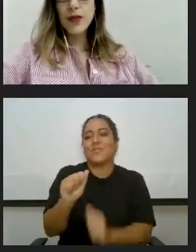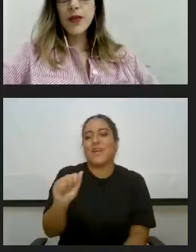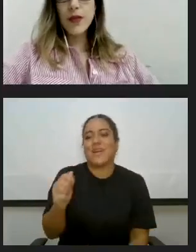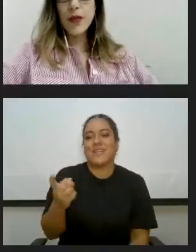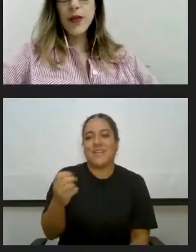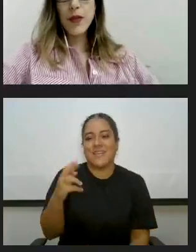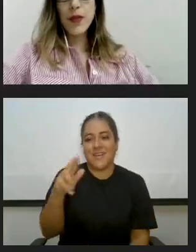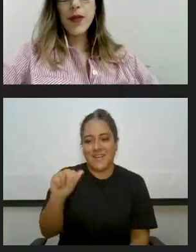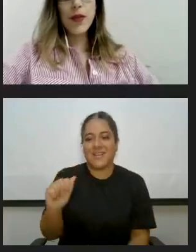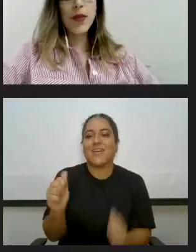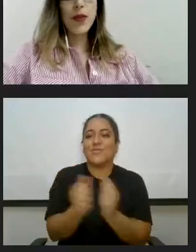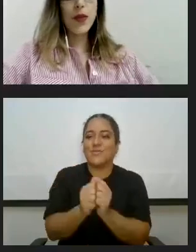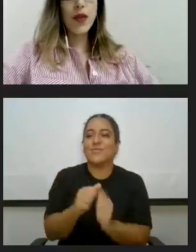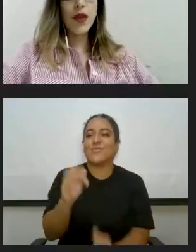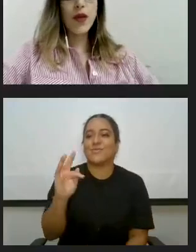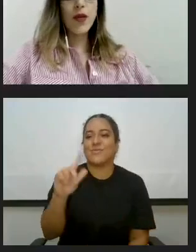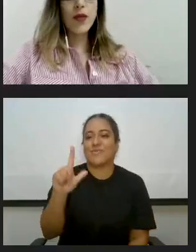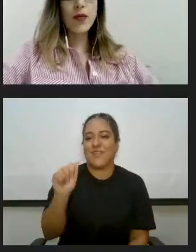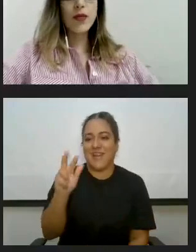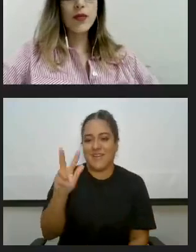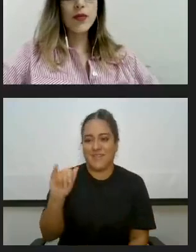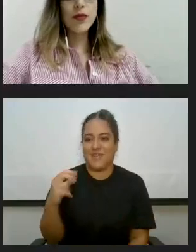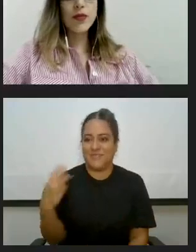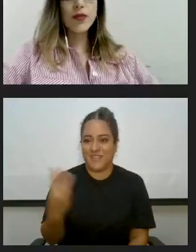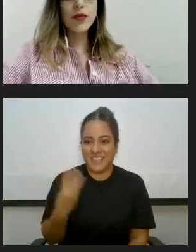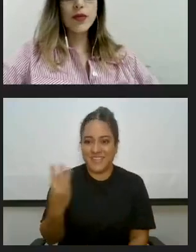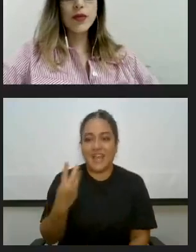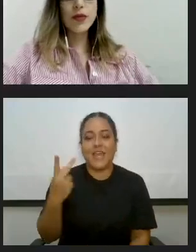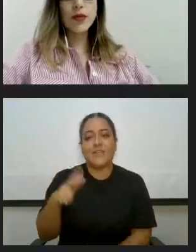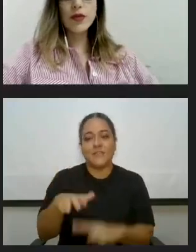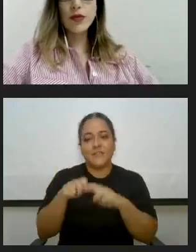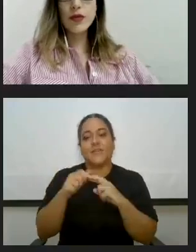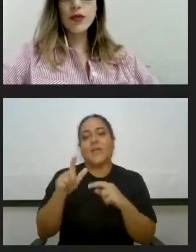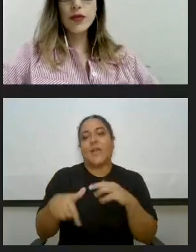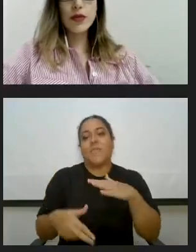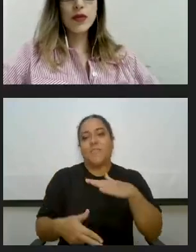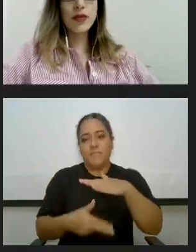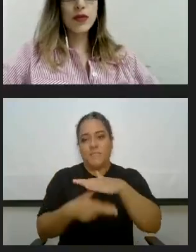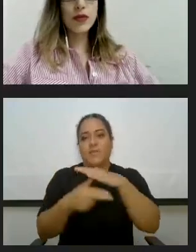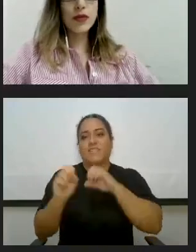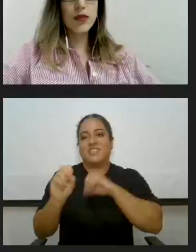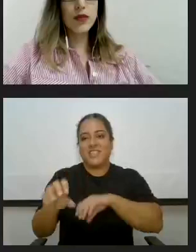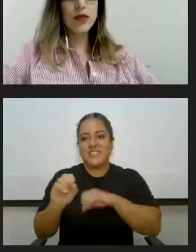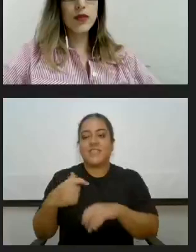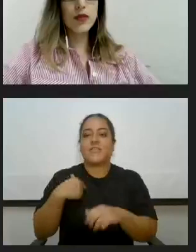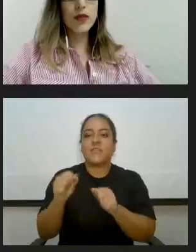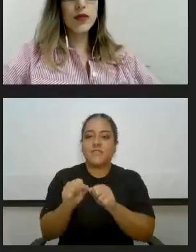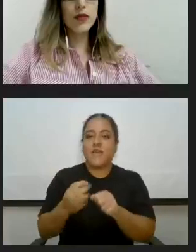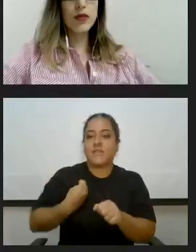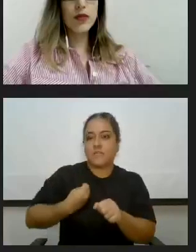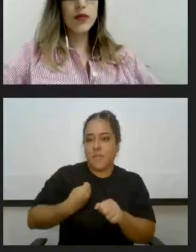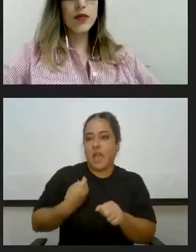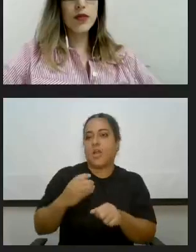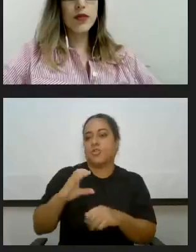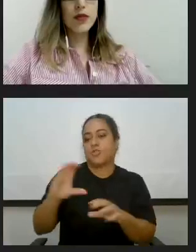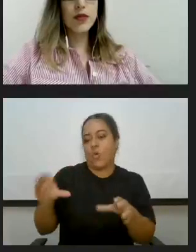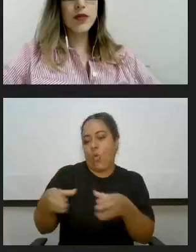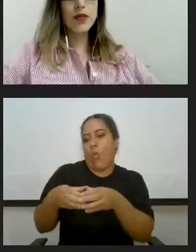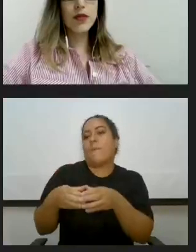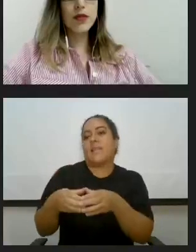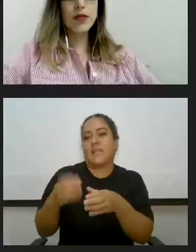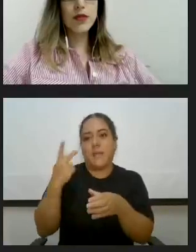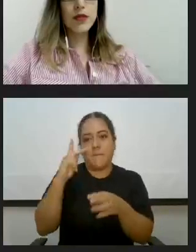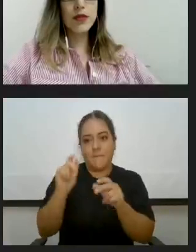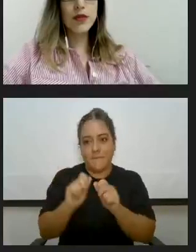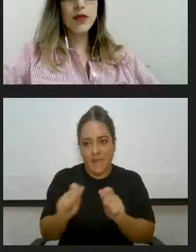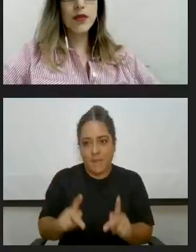Flávia. Nós três, né, pela Pró-Reitoria de Ensino, fazemos parte do comitê. É um prazer para